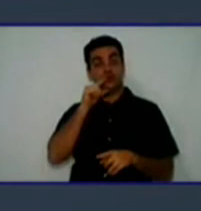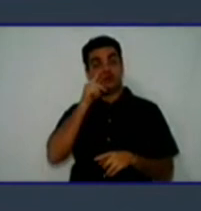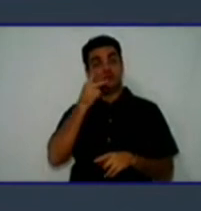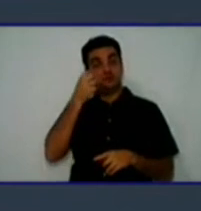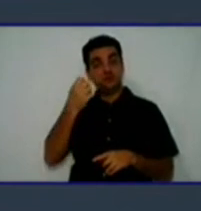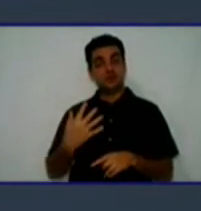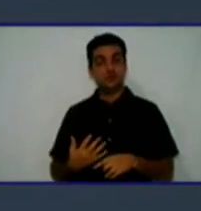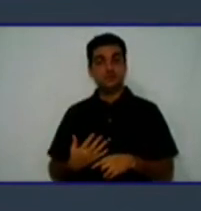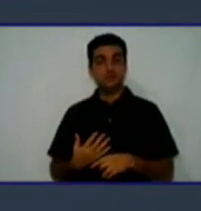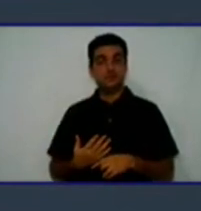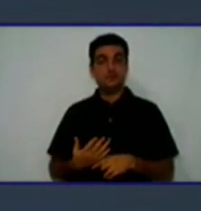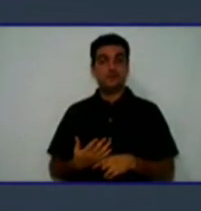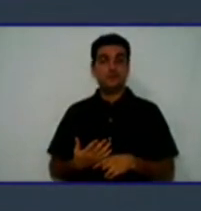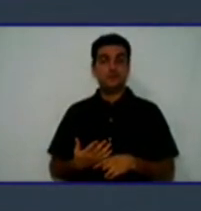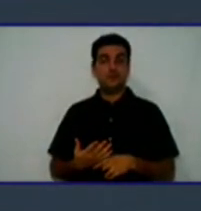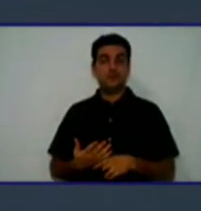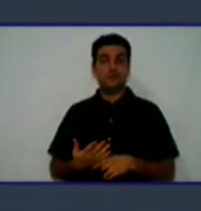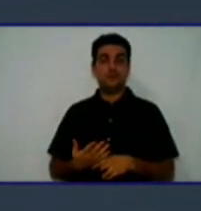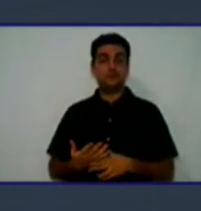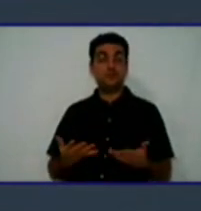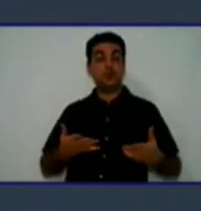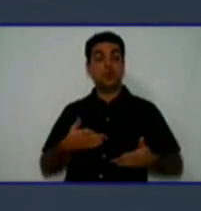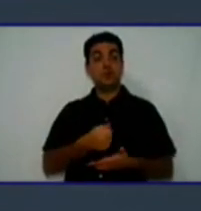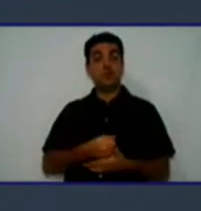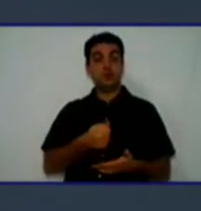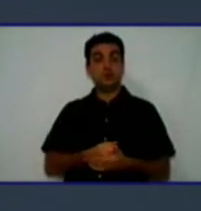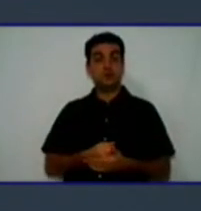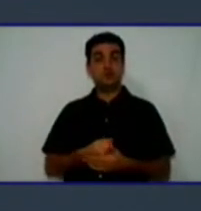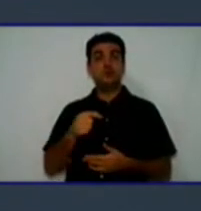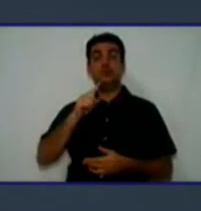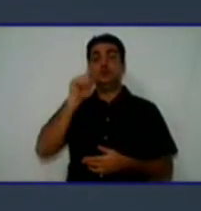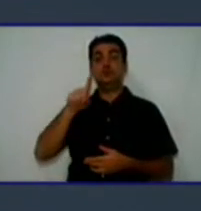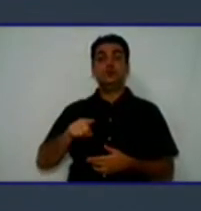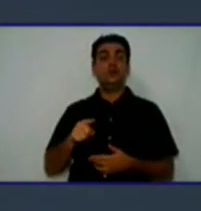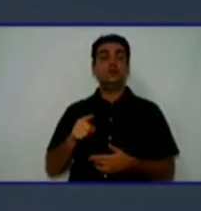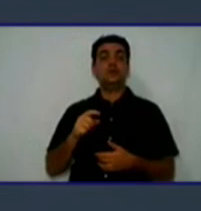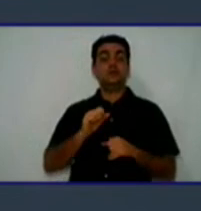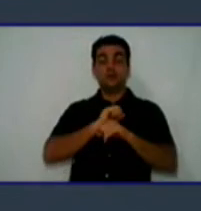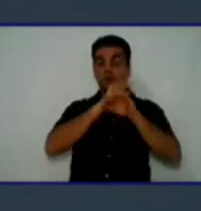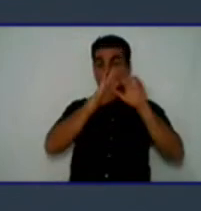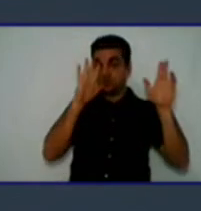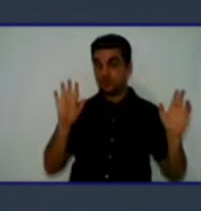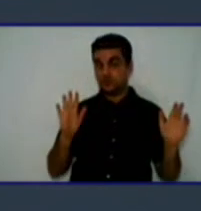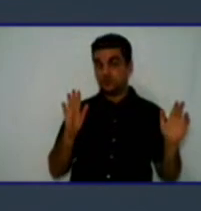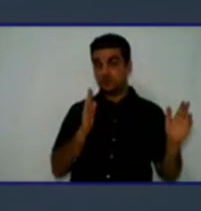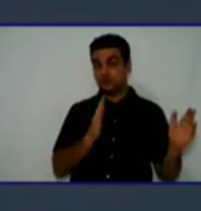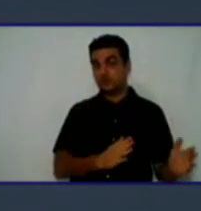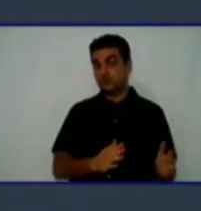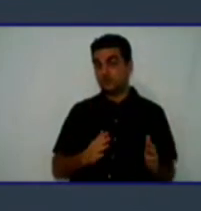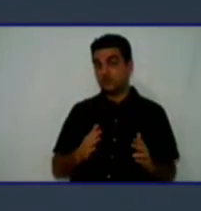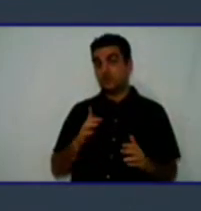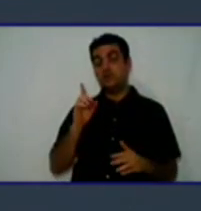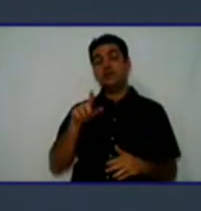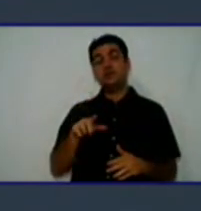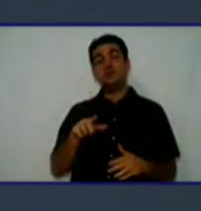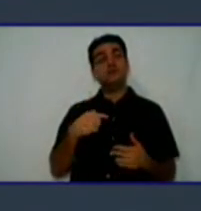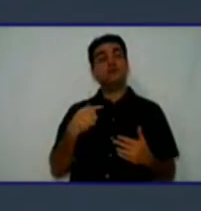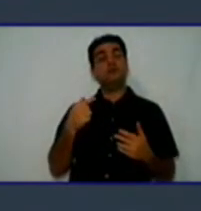Eu estava relendo o acórdão aqui da lavra do ministro Banhos. O debate foi muito interessante, foi 4-3, como eu disse anteriormente. Aqui diz